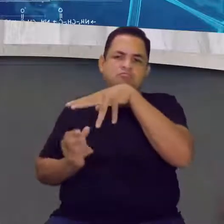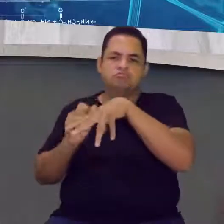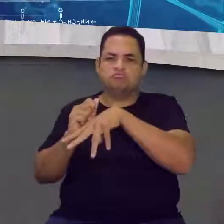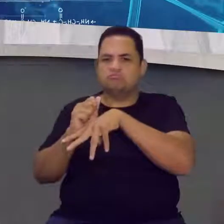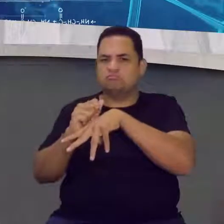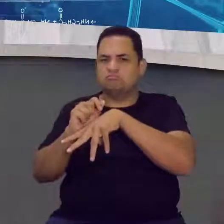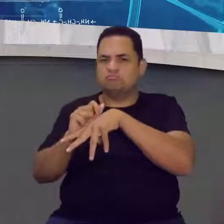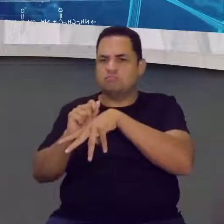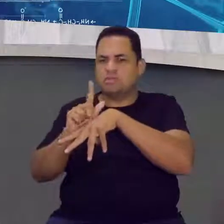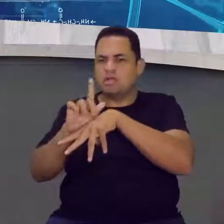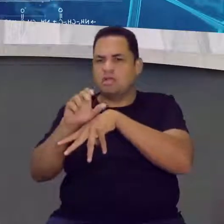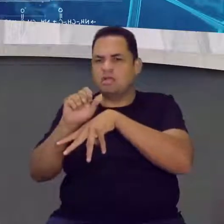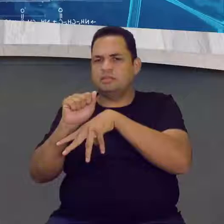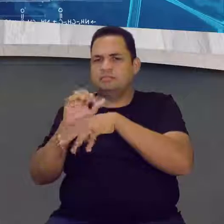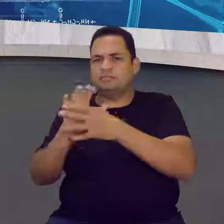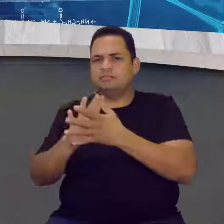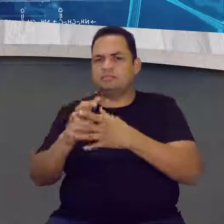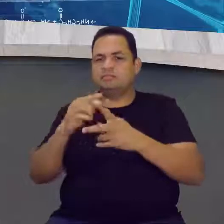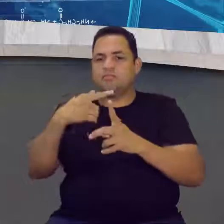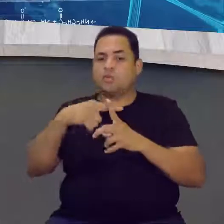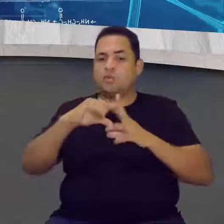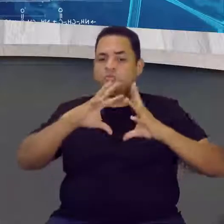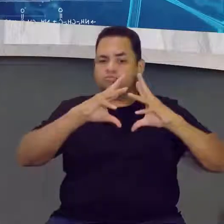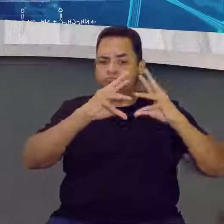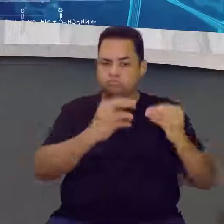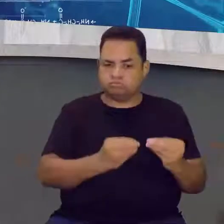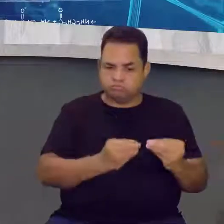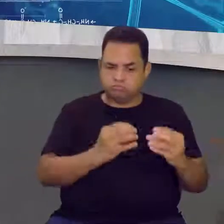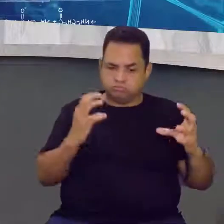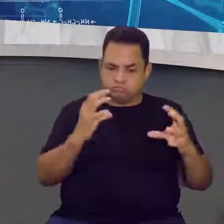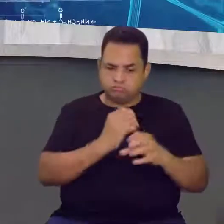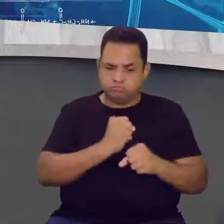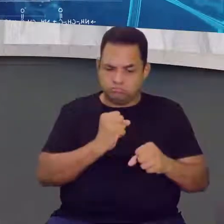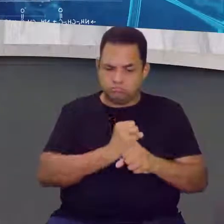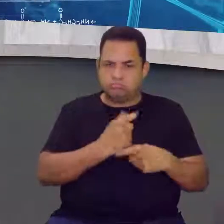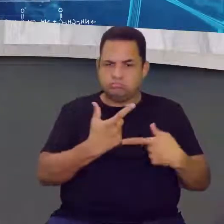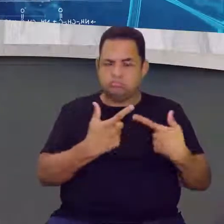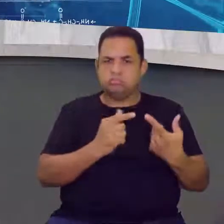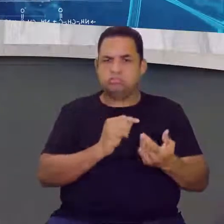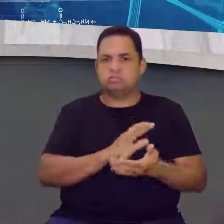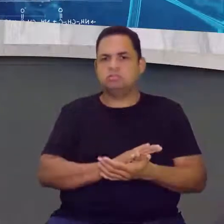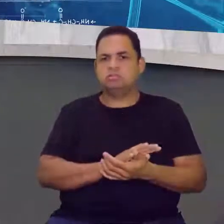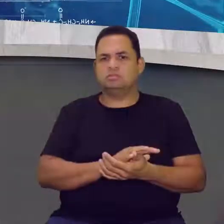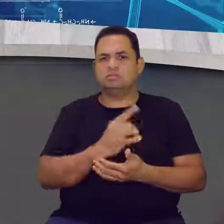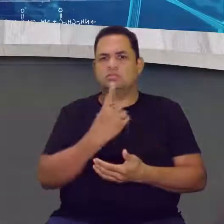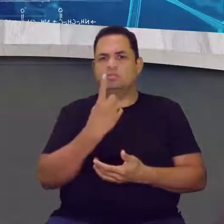para a gente, eles somando todos eles chegam a